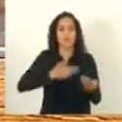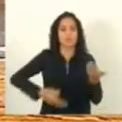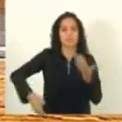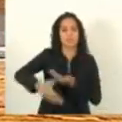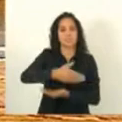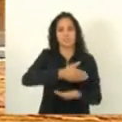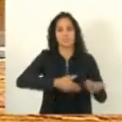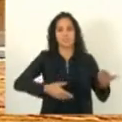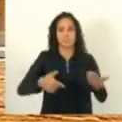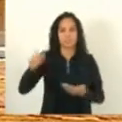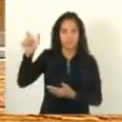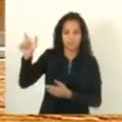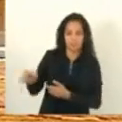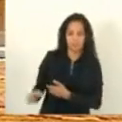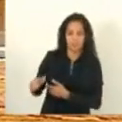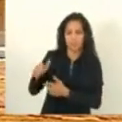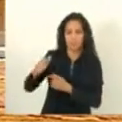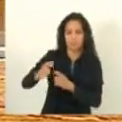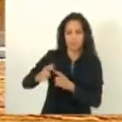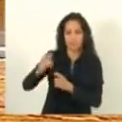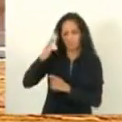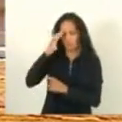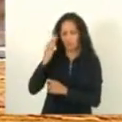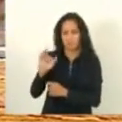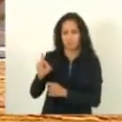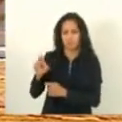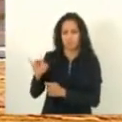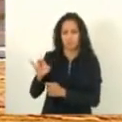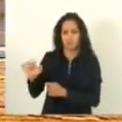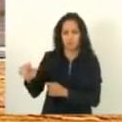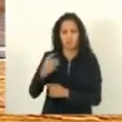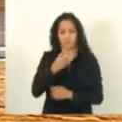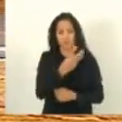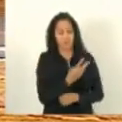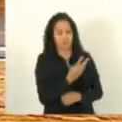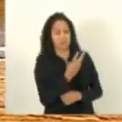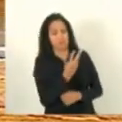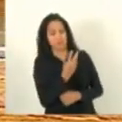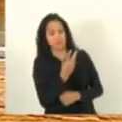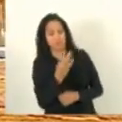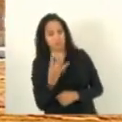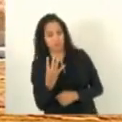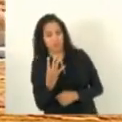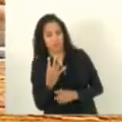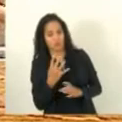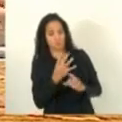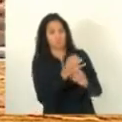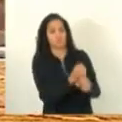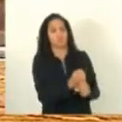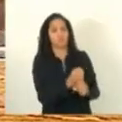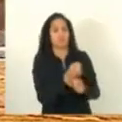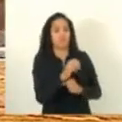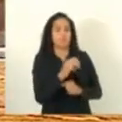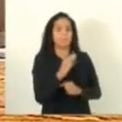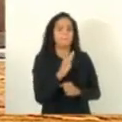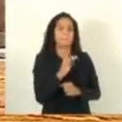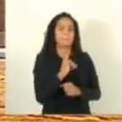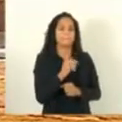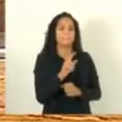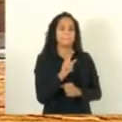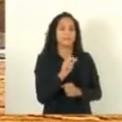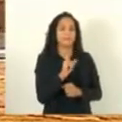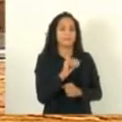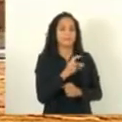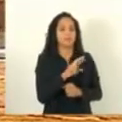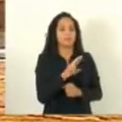Rafael sabe o que eu estou falando, 34 de bilirrubinas totais. Teria que ficar com impregnação do núcleo